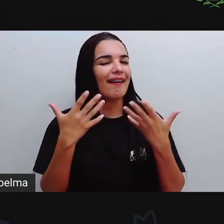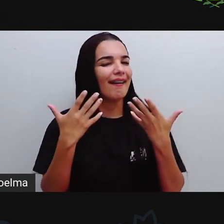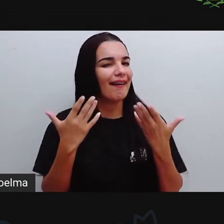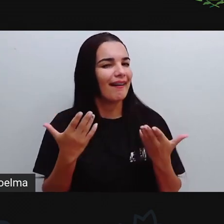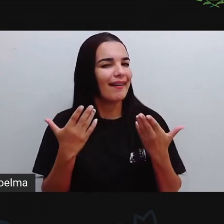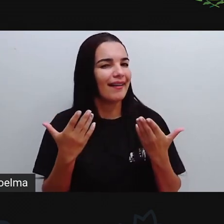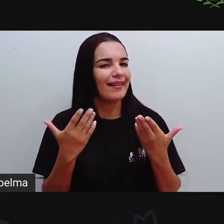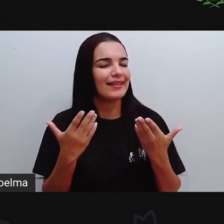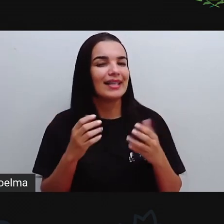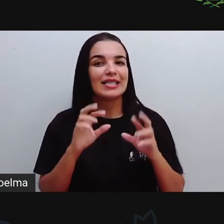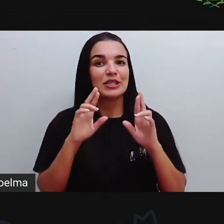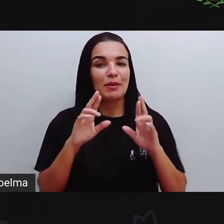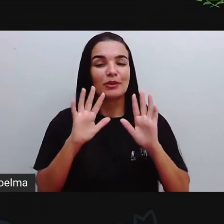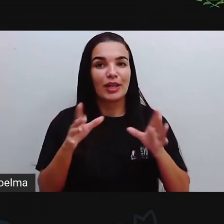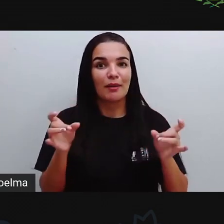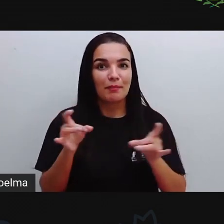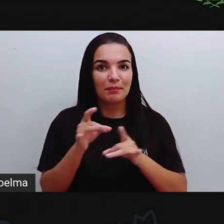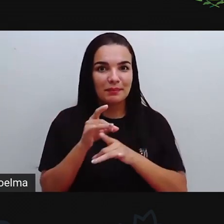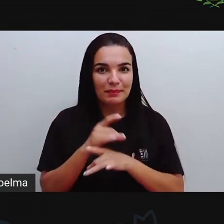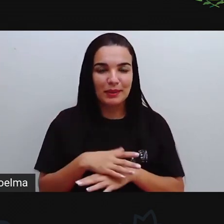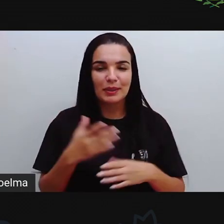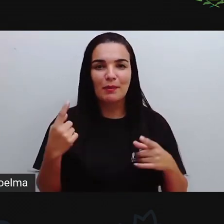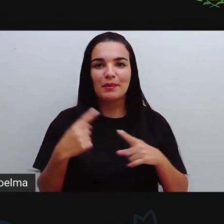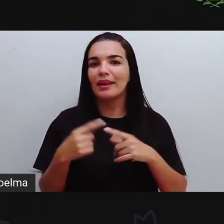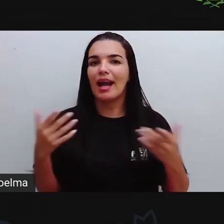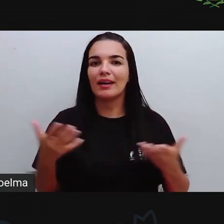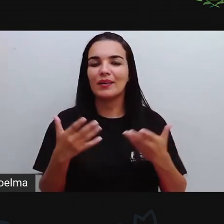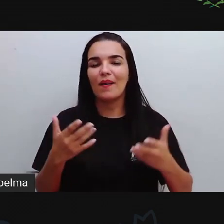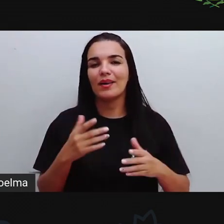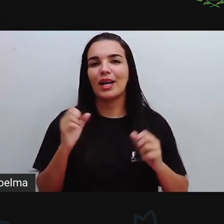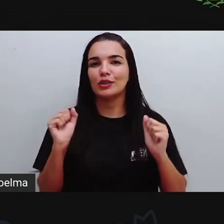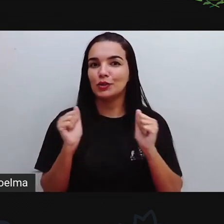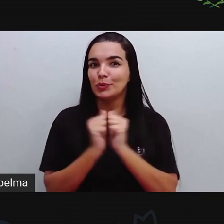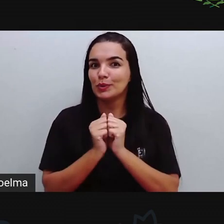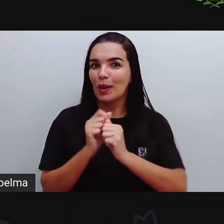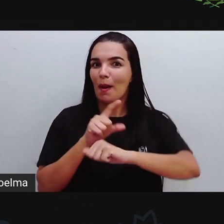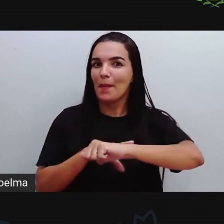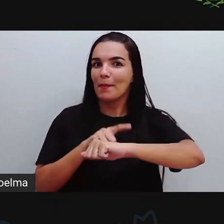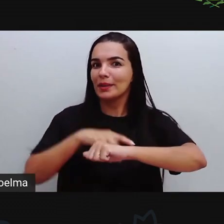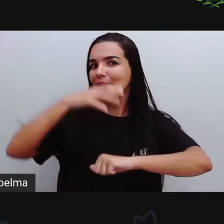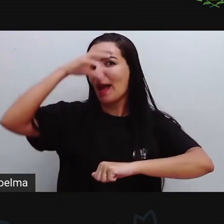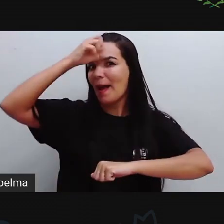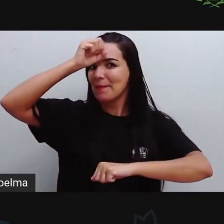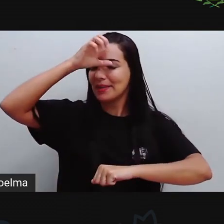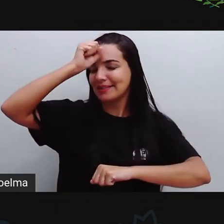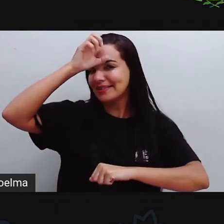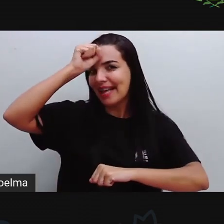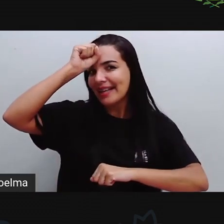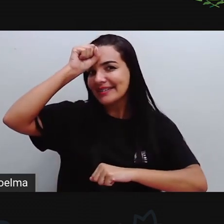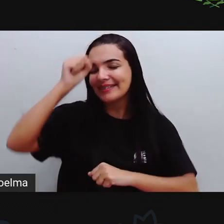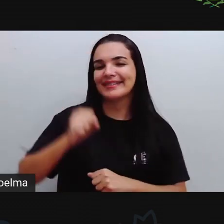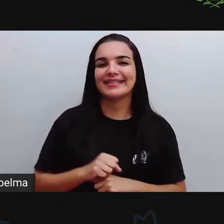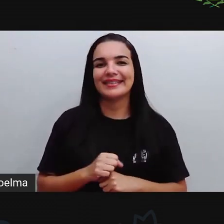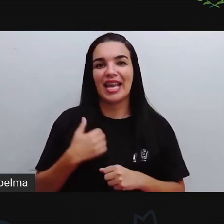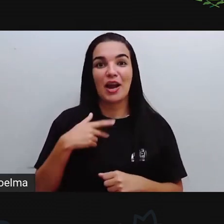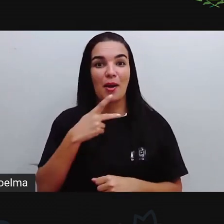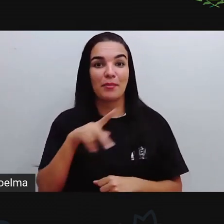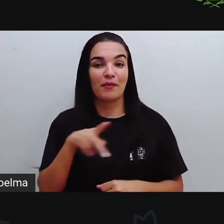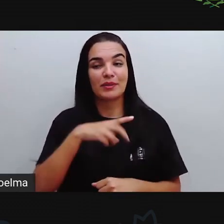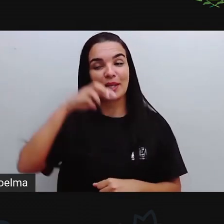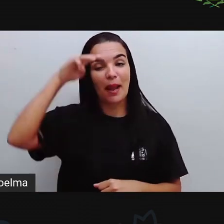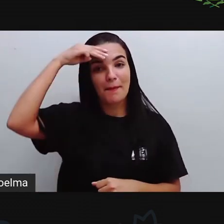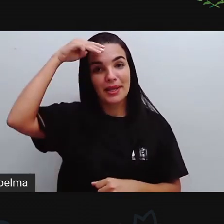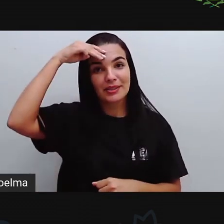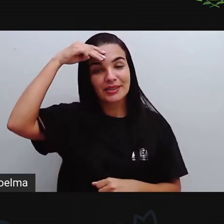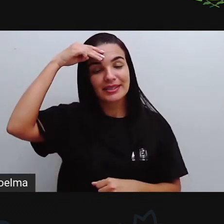fome. Espero que vocês já tenham feito tudo isso, porque nós estamos aqui reunidos para mais um momento de muito aprendizado. Eu sou a